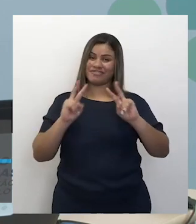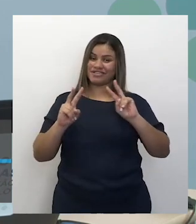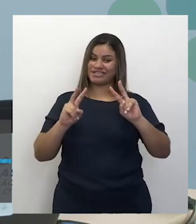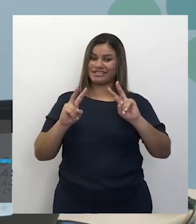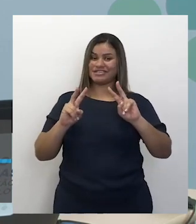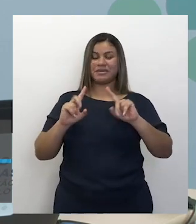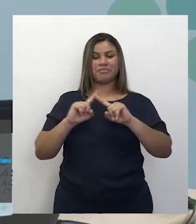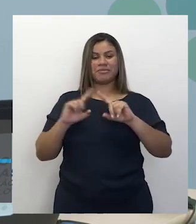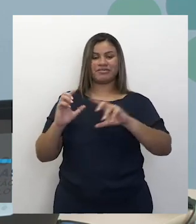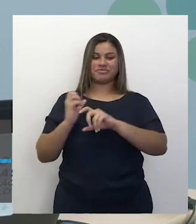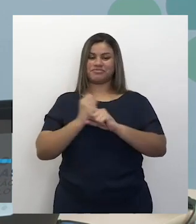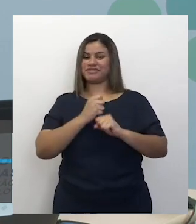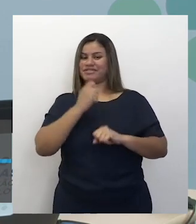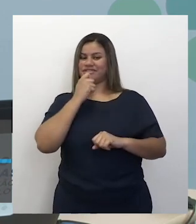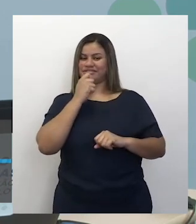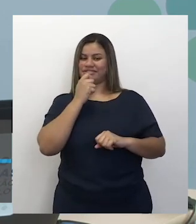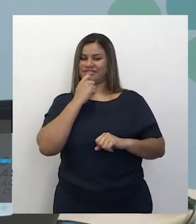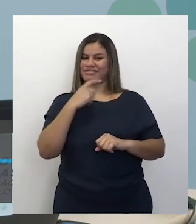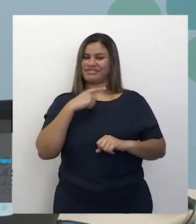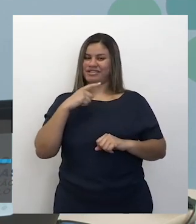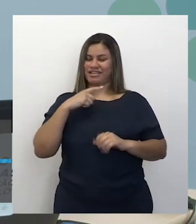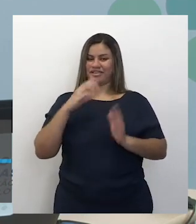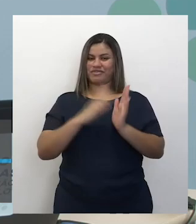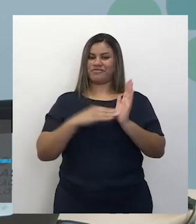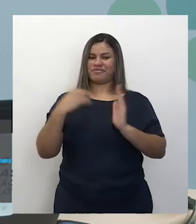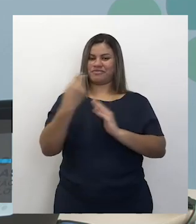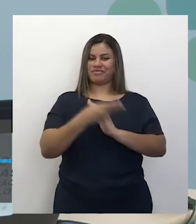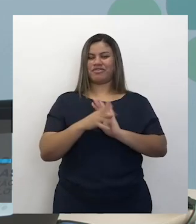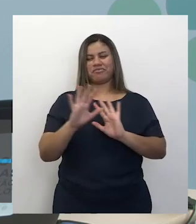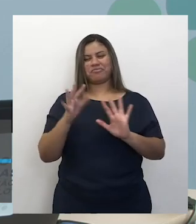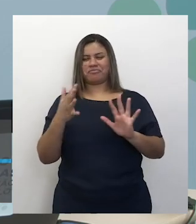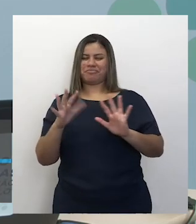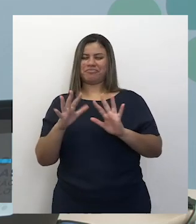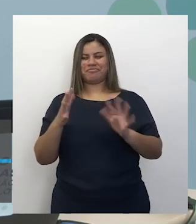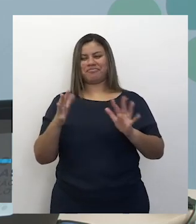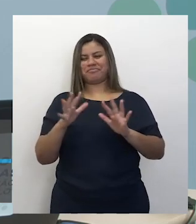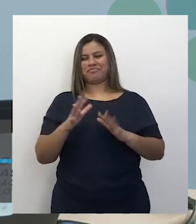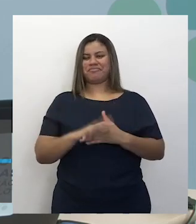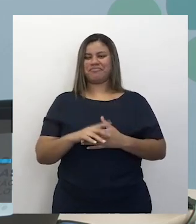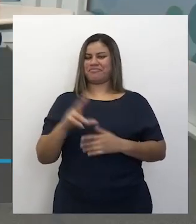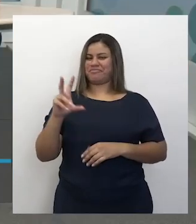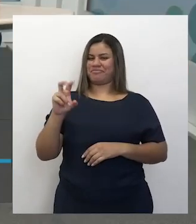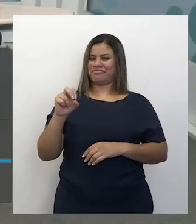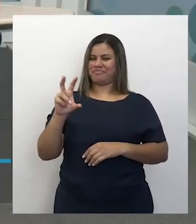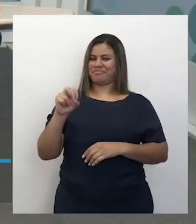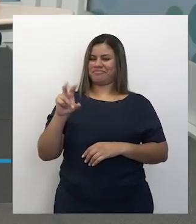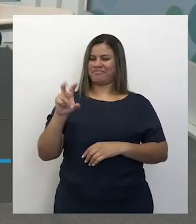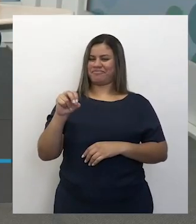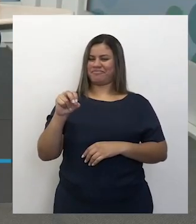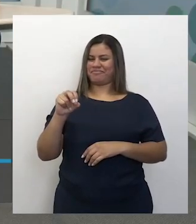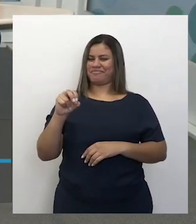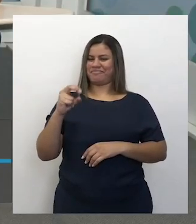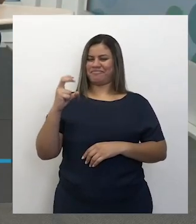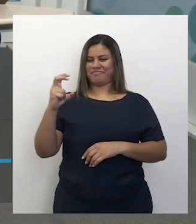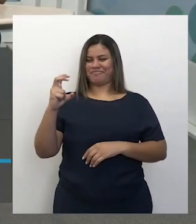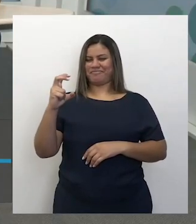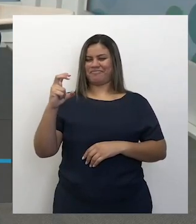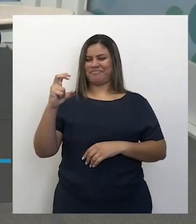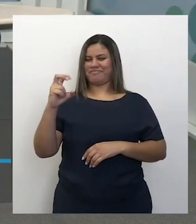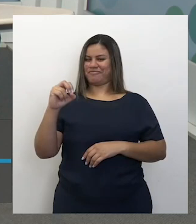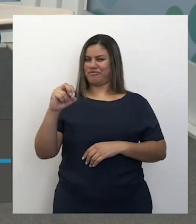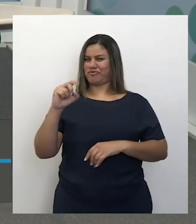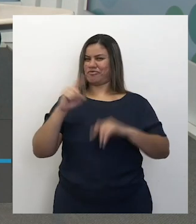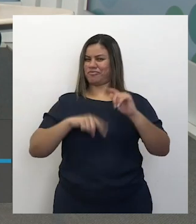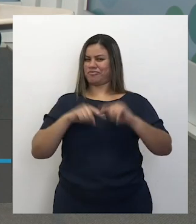não contei, porque tem até o flip chart ali, eu diria que tem, sei lá, umas 50. Umas 50